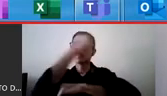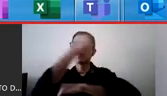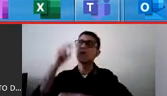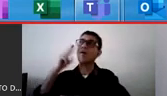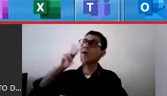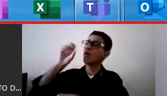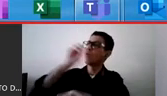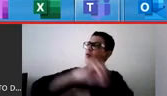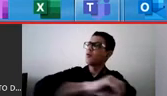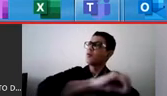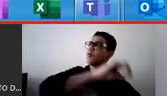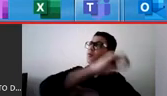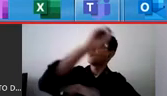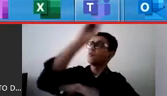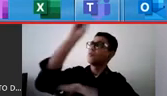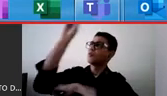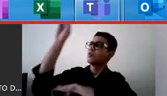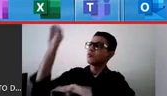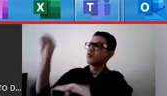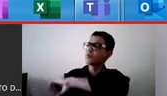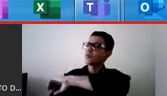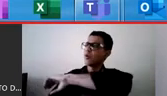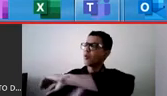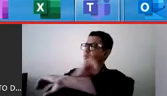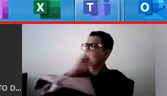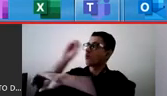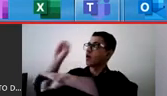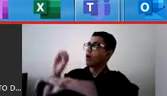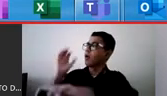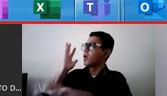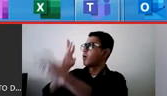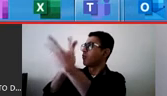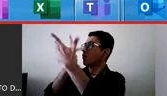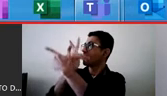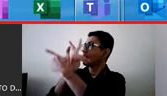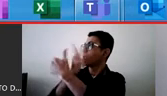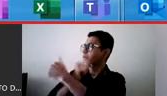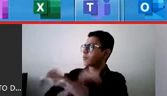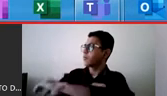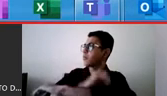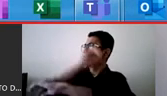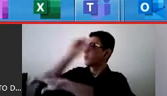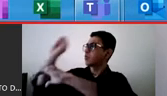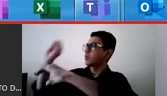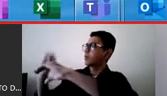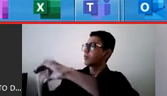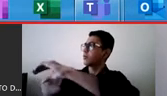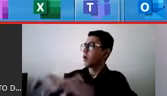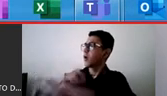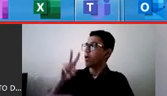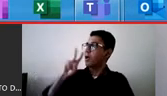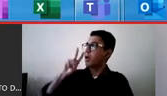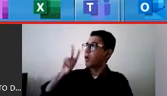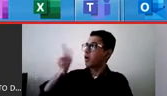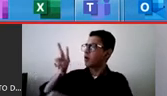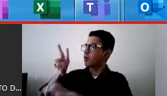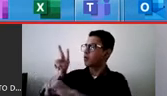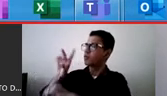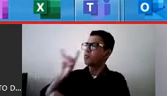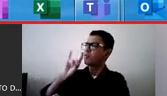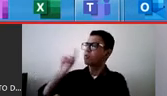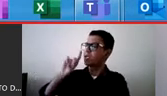o sol nasce bem na direção da minha janela. É a coisa mais linda, o sol nascendo de manhã aqui da minha janela. E o dia a